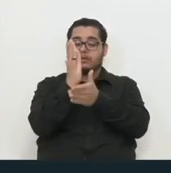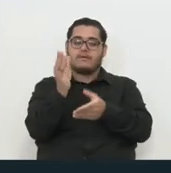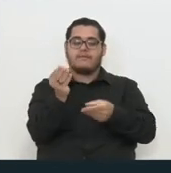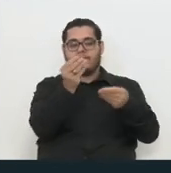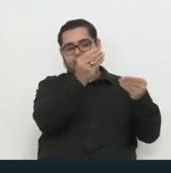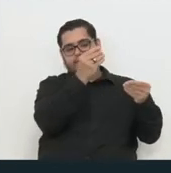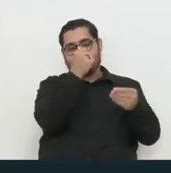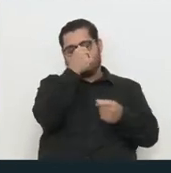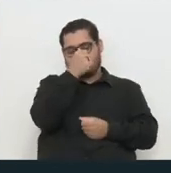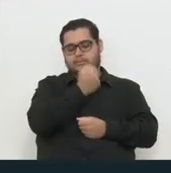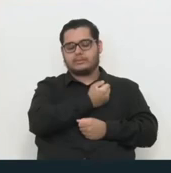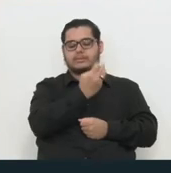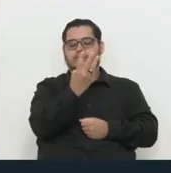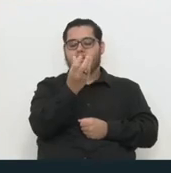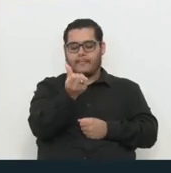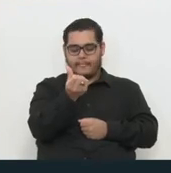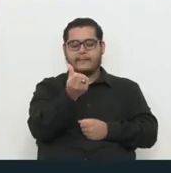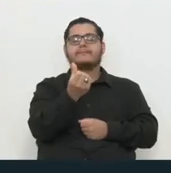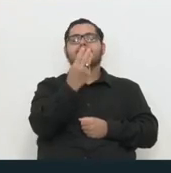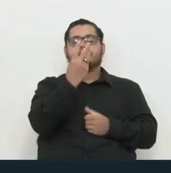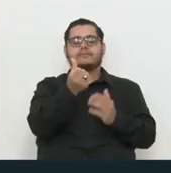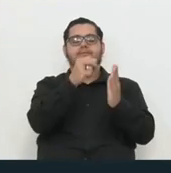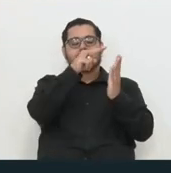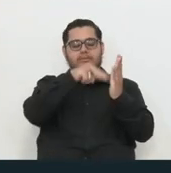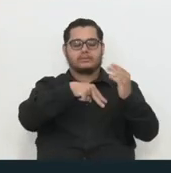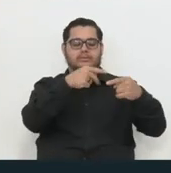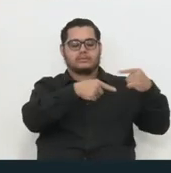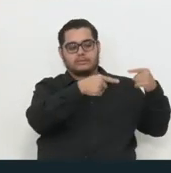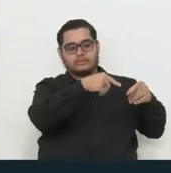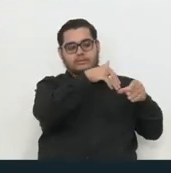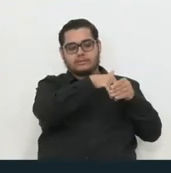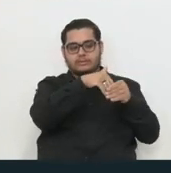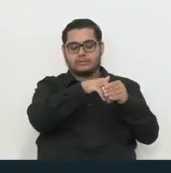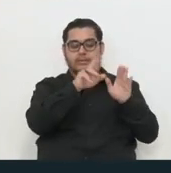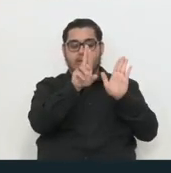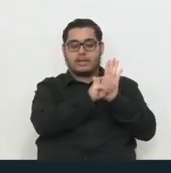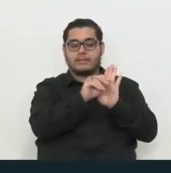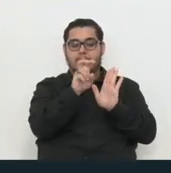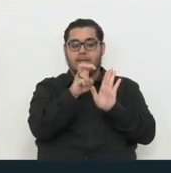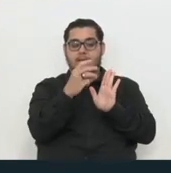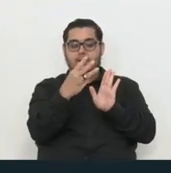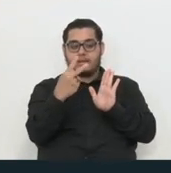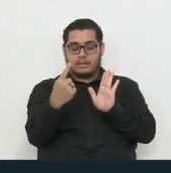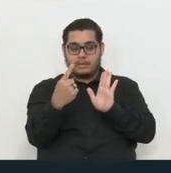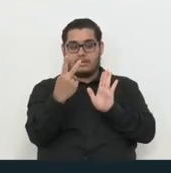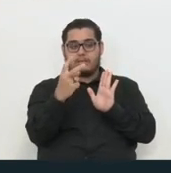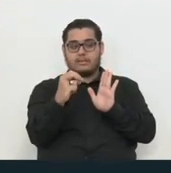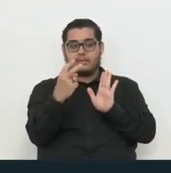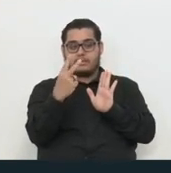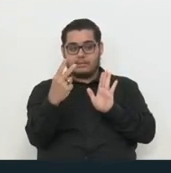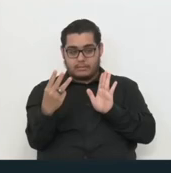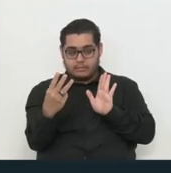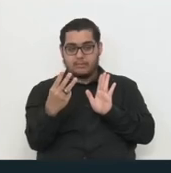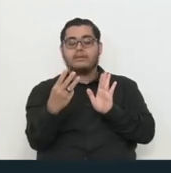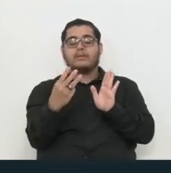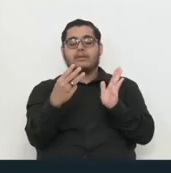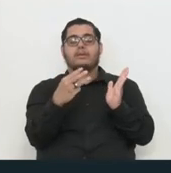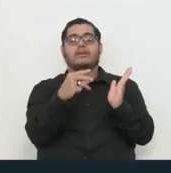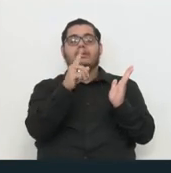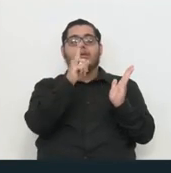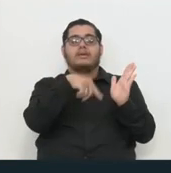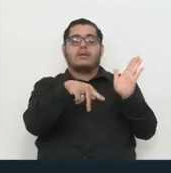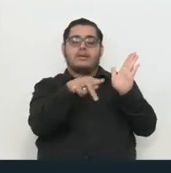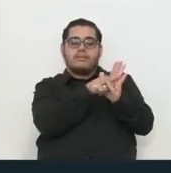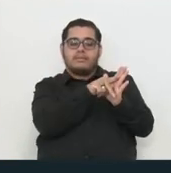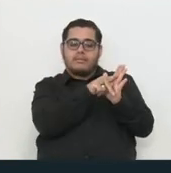36 leitura discussões votação do requerimento 551/2023 informações sobre o número de crianças atendida na rede Municipal própria conveniada né